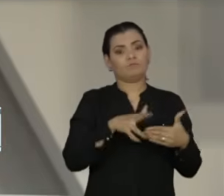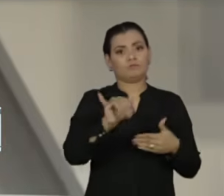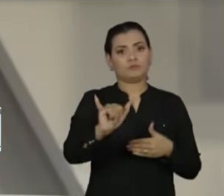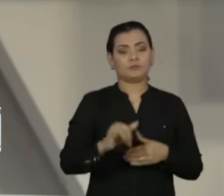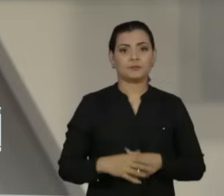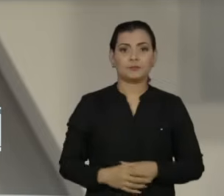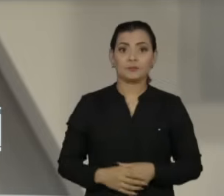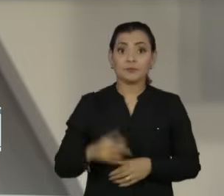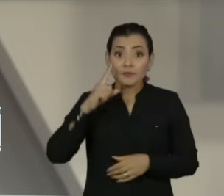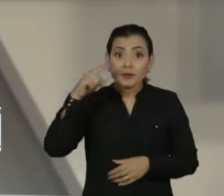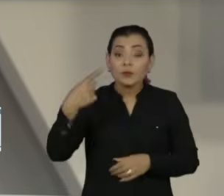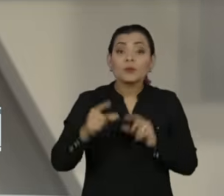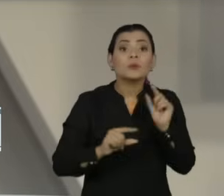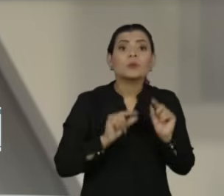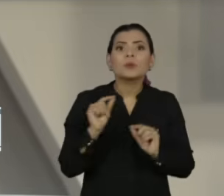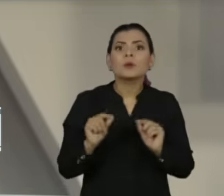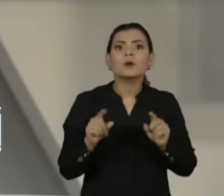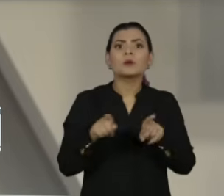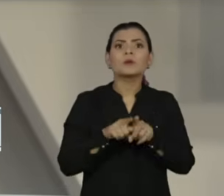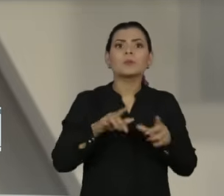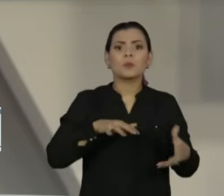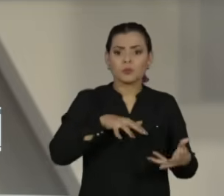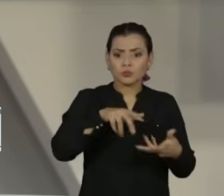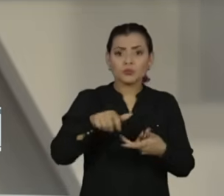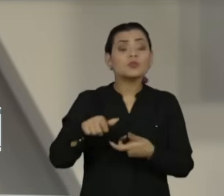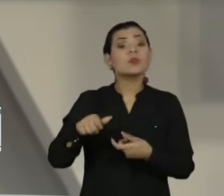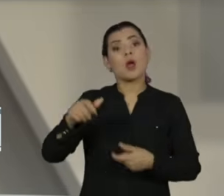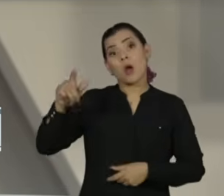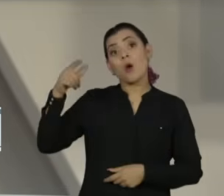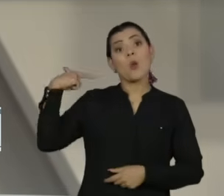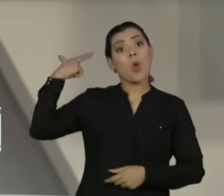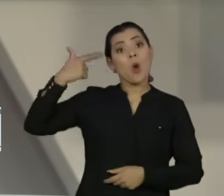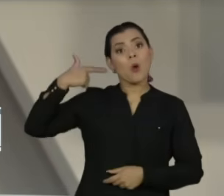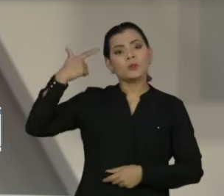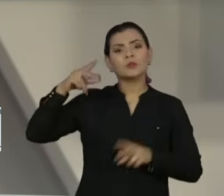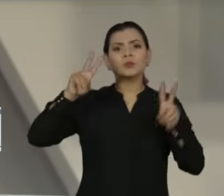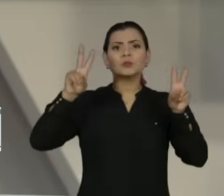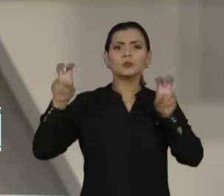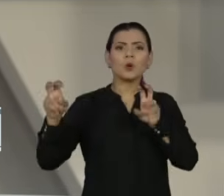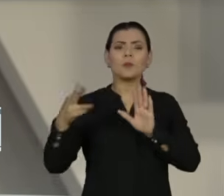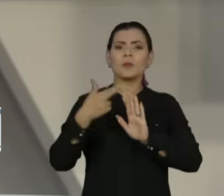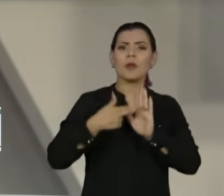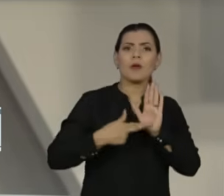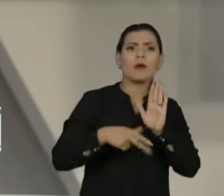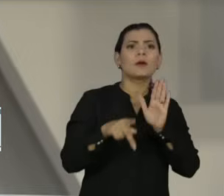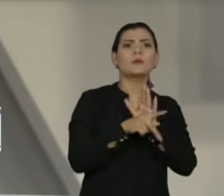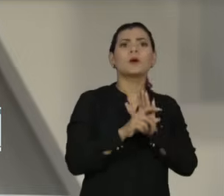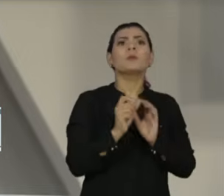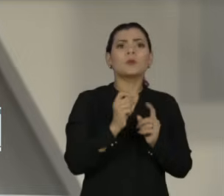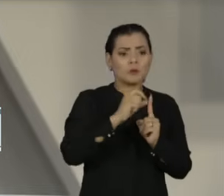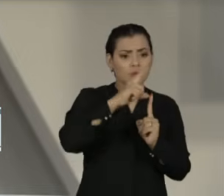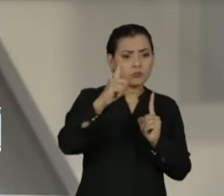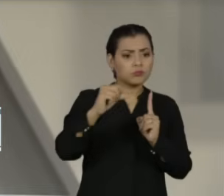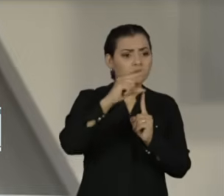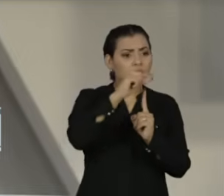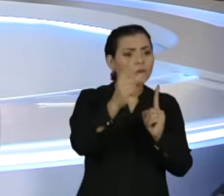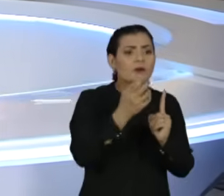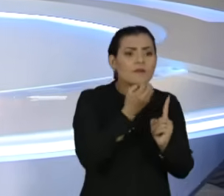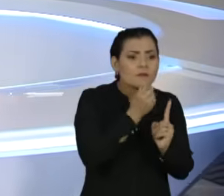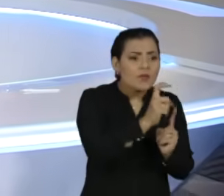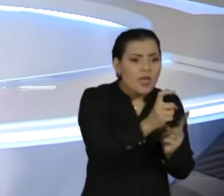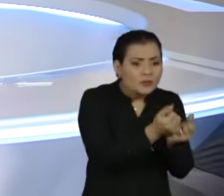Daqui a pouco o alerta do Relatório Mundial de Londres sobre plantas e demais espécies que podem desaparecer da